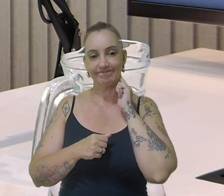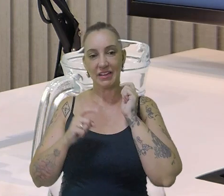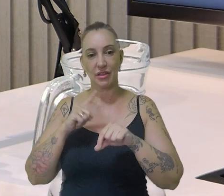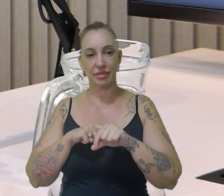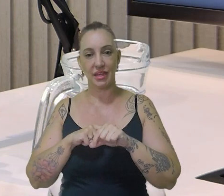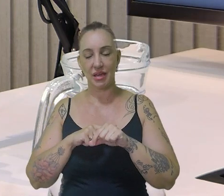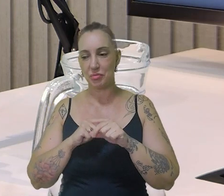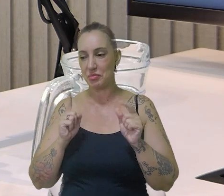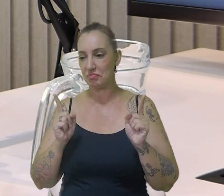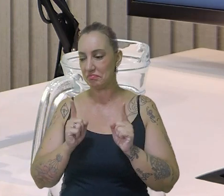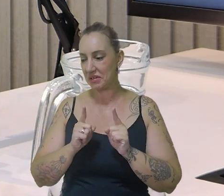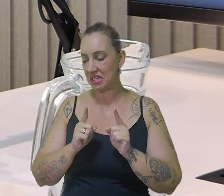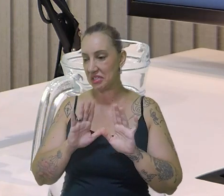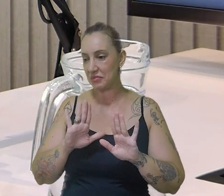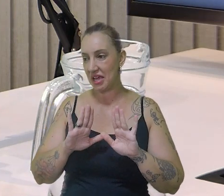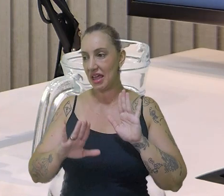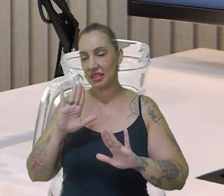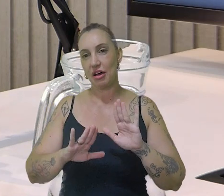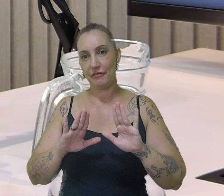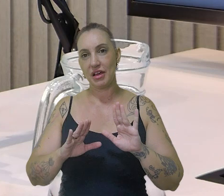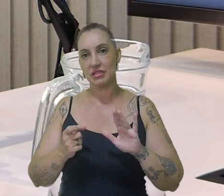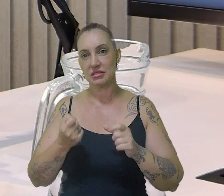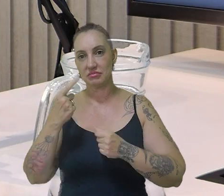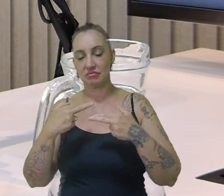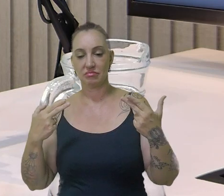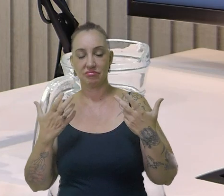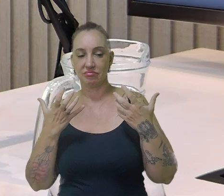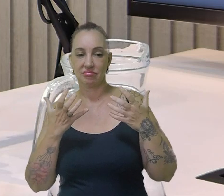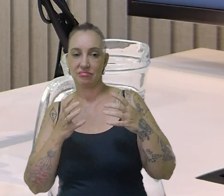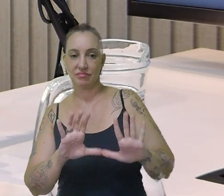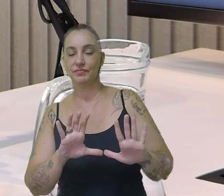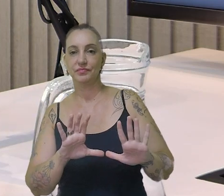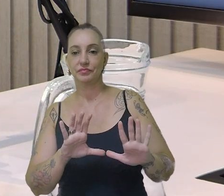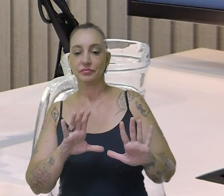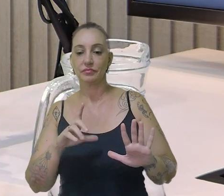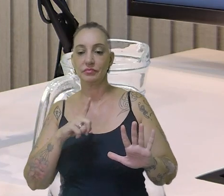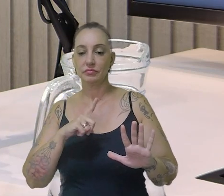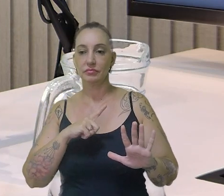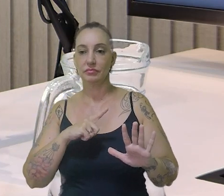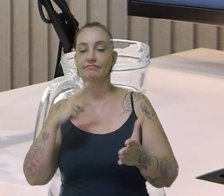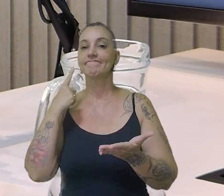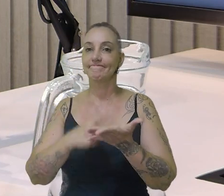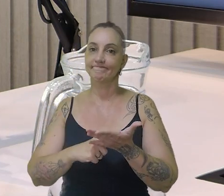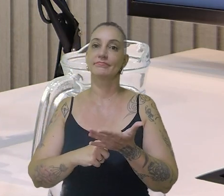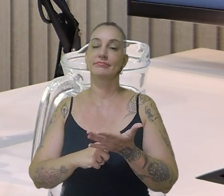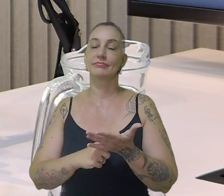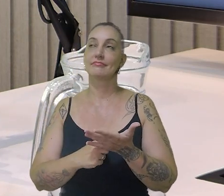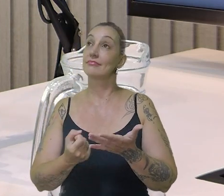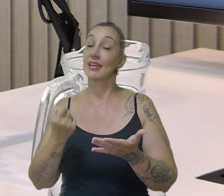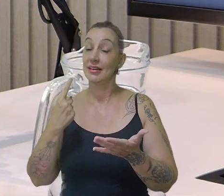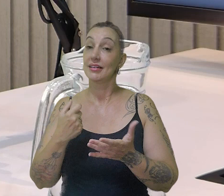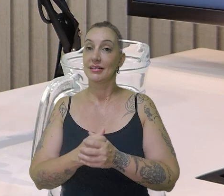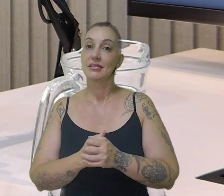um tempo curto assim mas pode custar algumas coisas e eu não queria eu tenho uma coisa do compromisso que é maluca